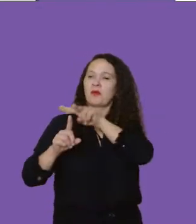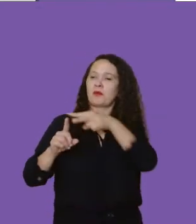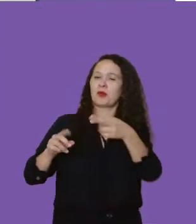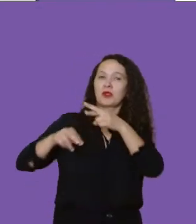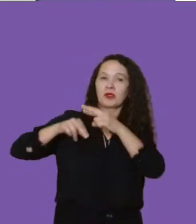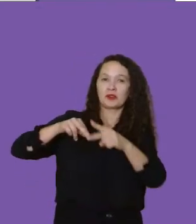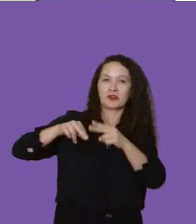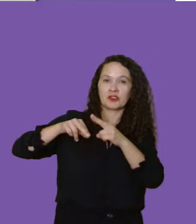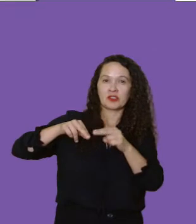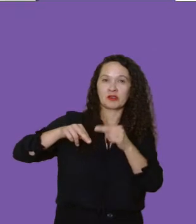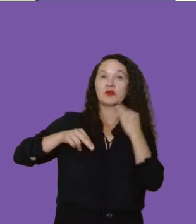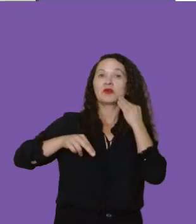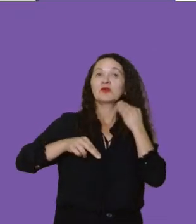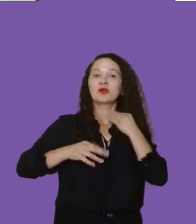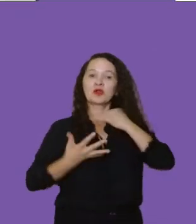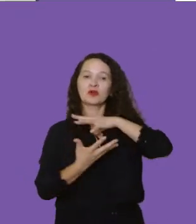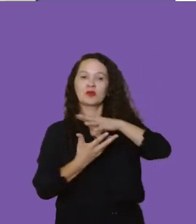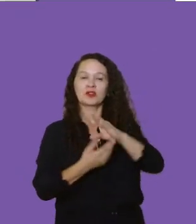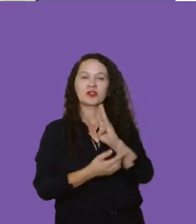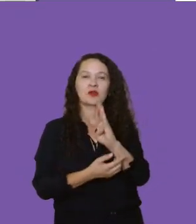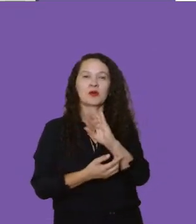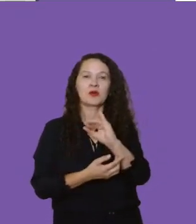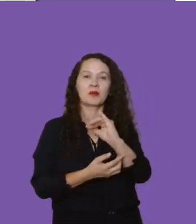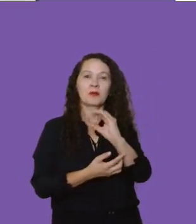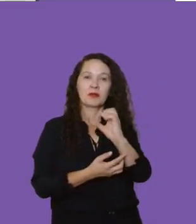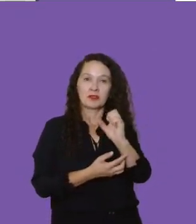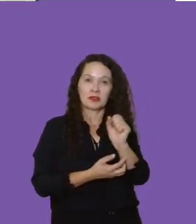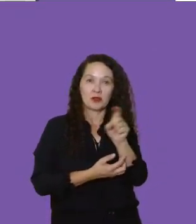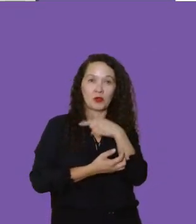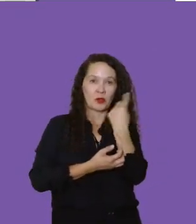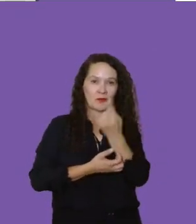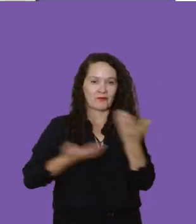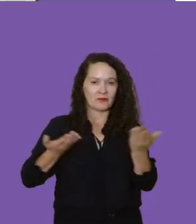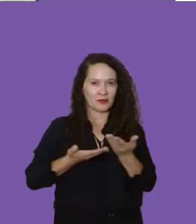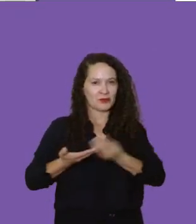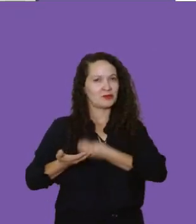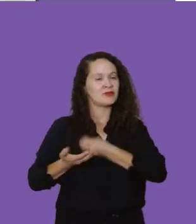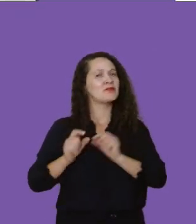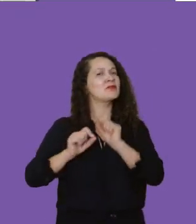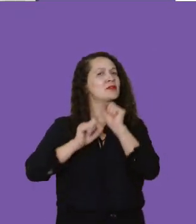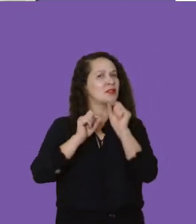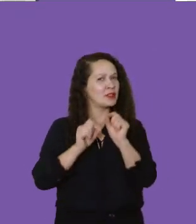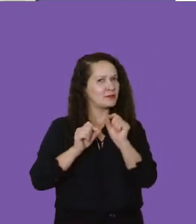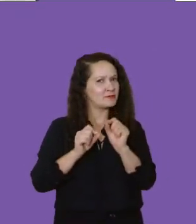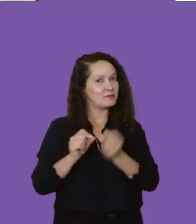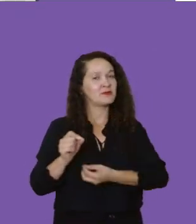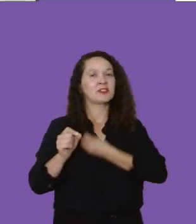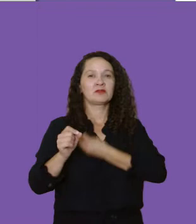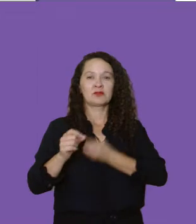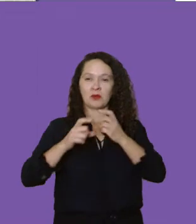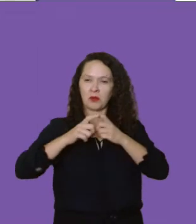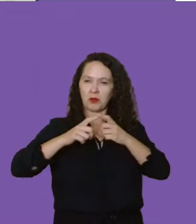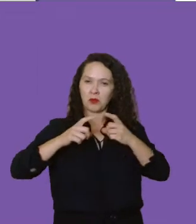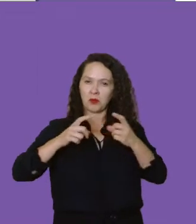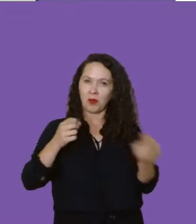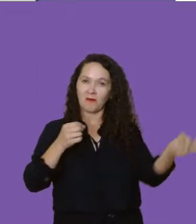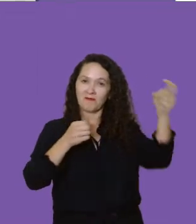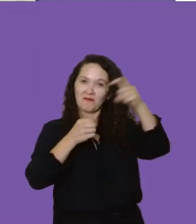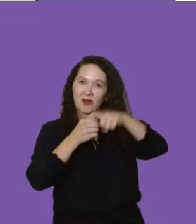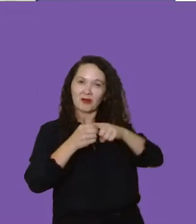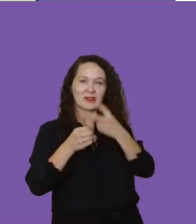dos BRICS. E hoje, o que nós vivemos? Nós vivemos um imenso